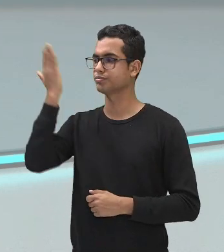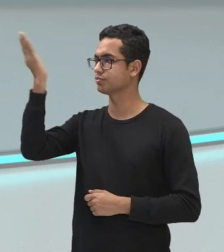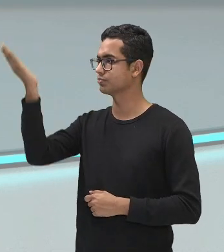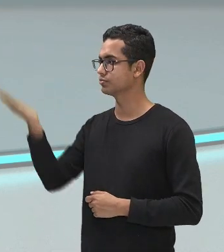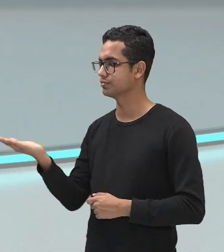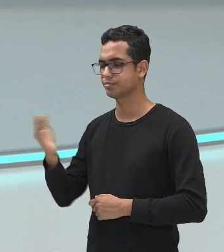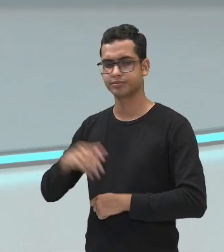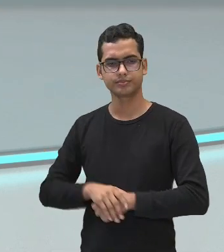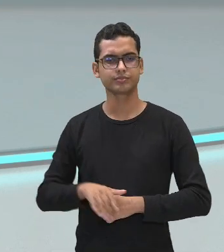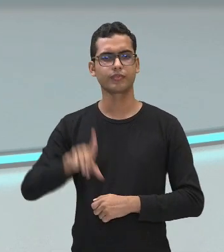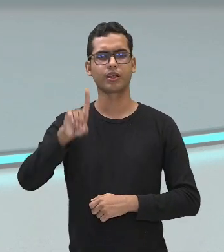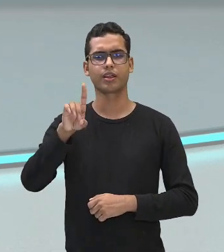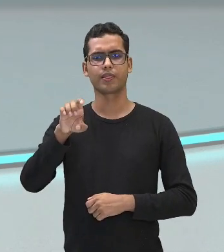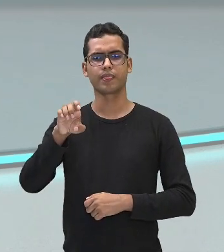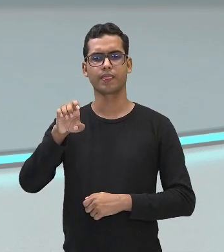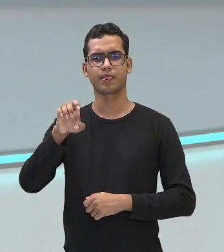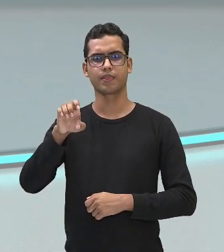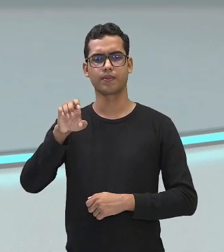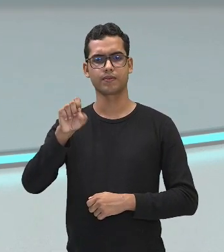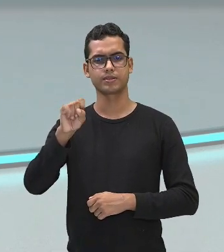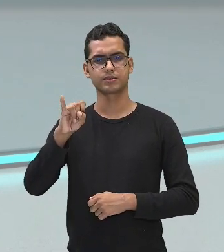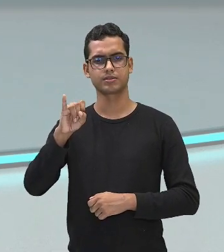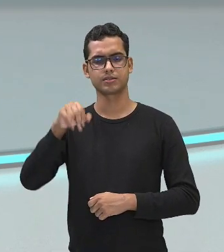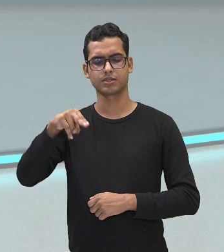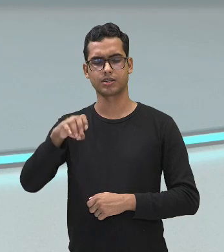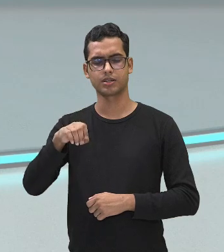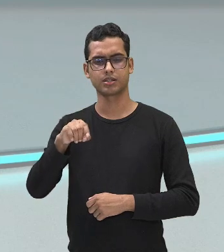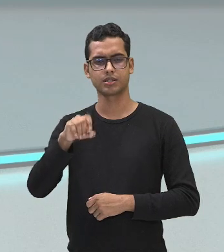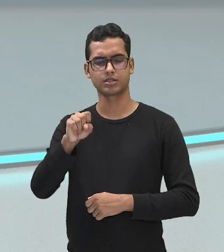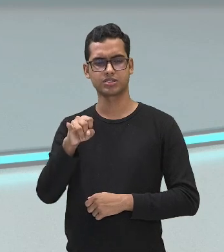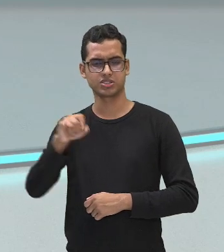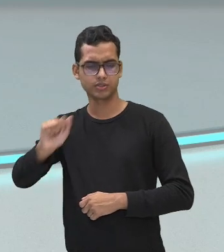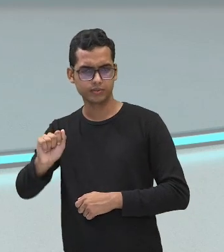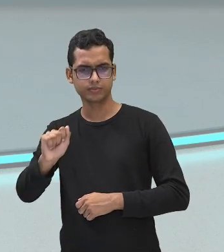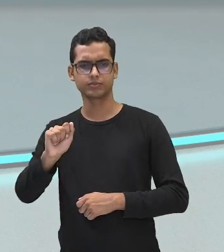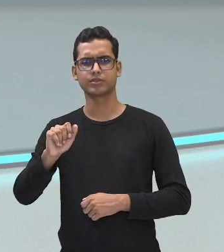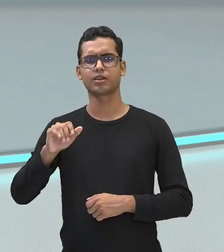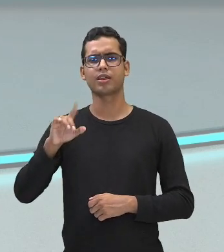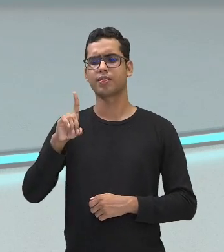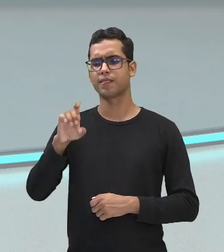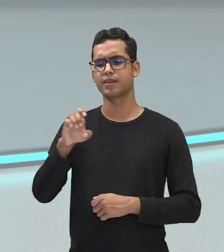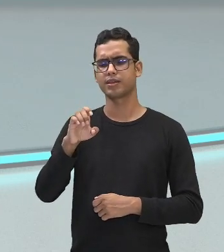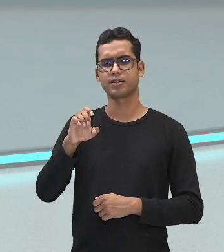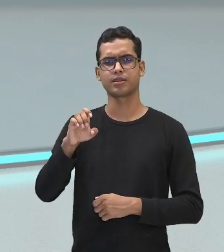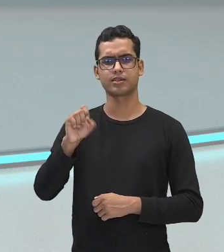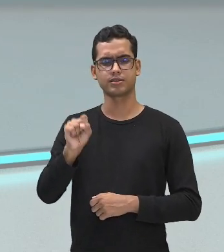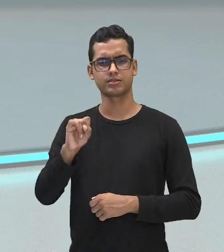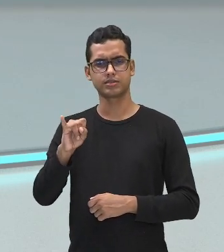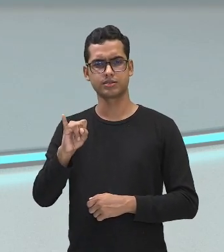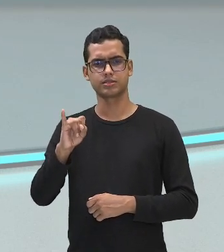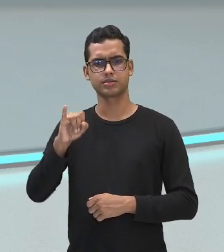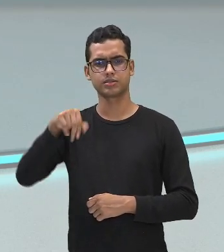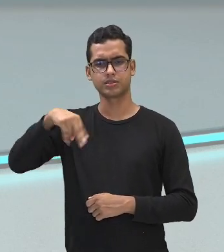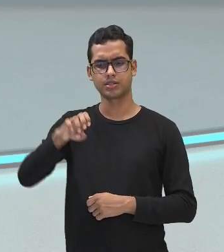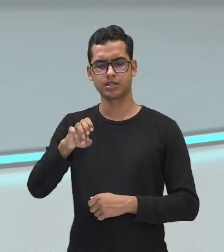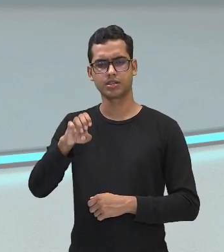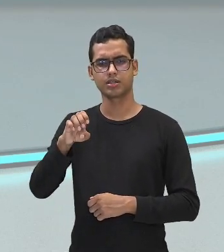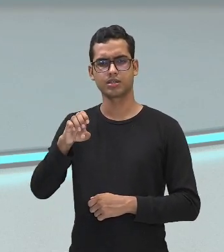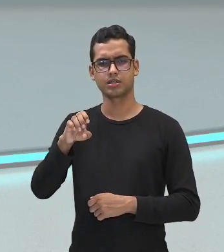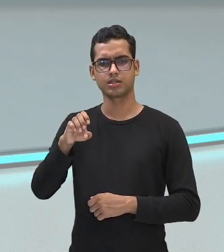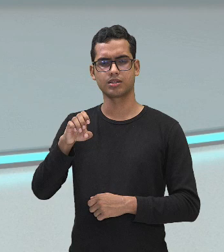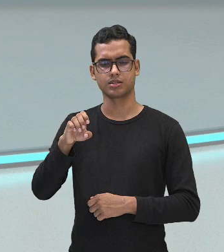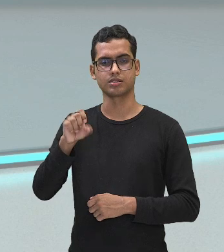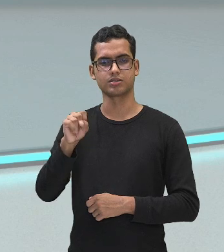desinências. Então, essas são as desinências dos verbos regulares, tá? Para verbos terminados ad-aer